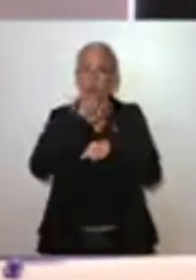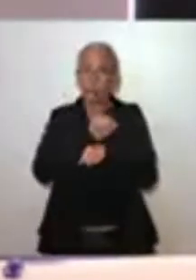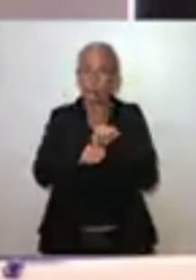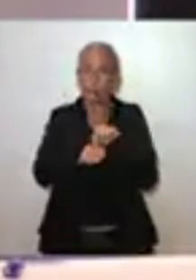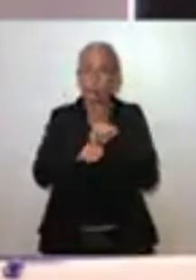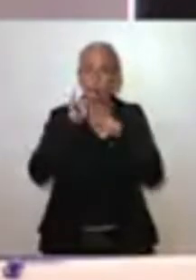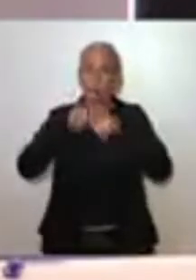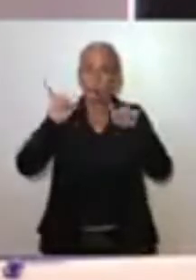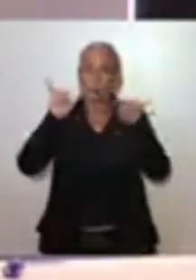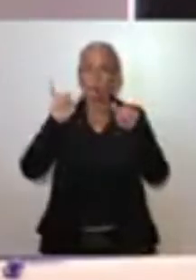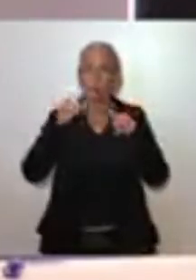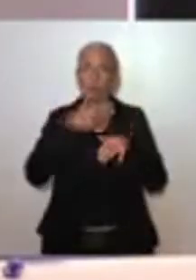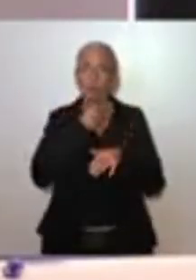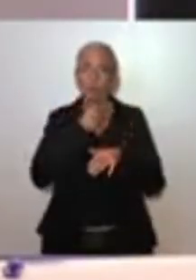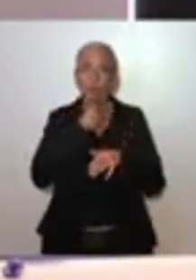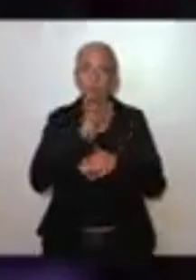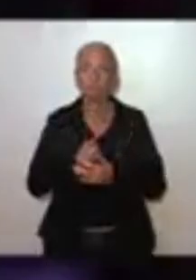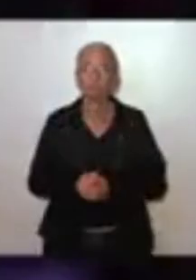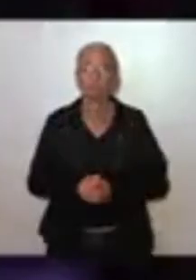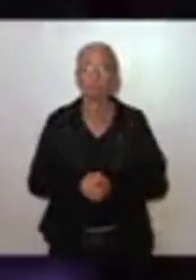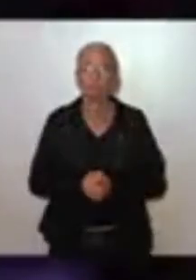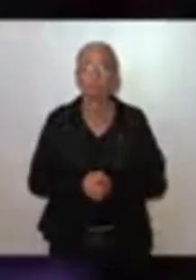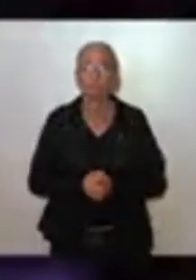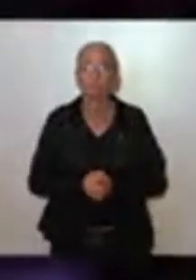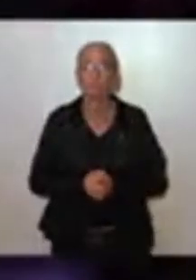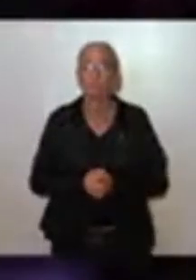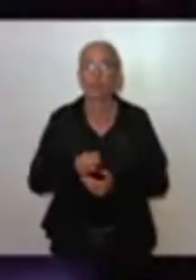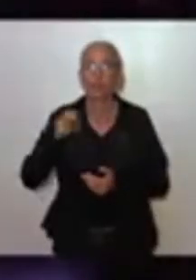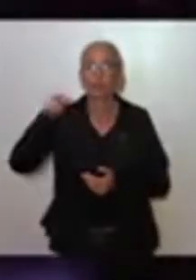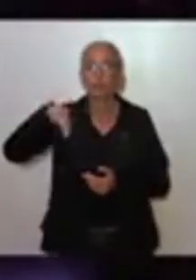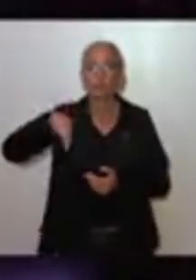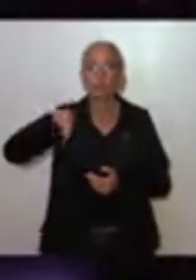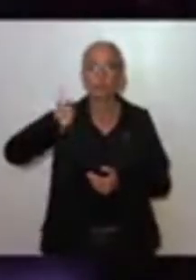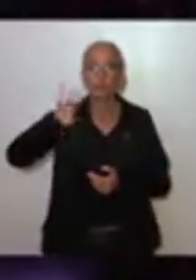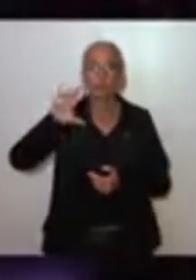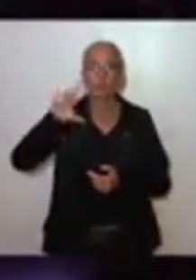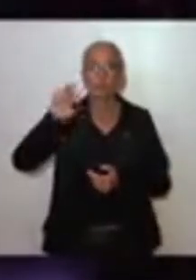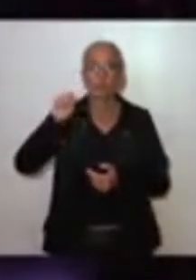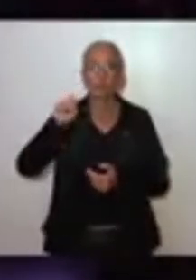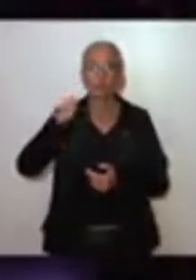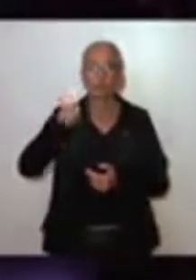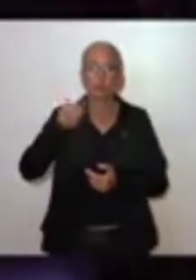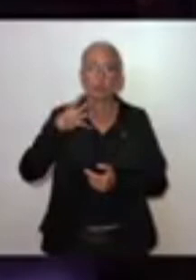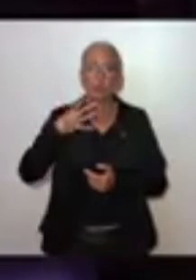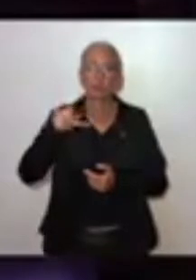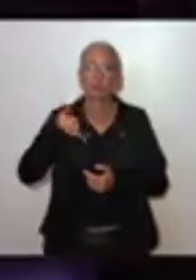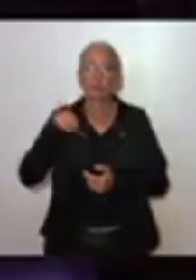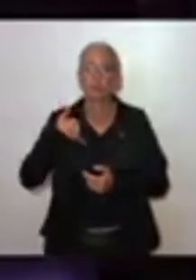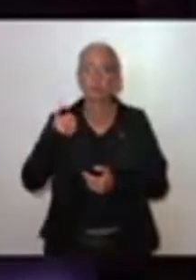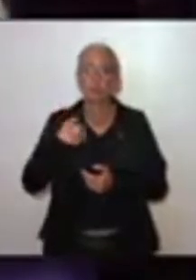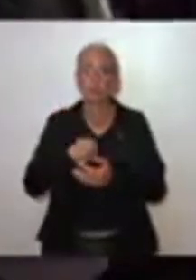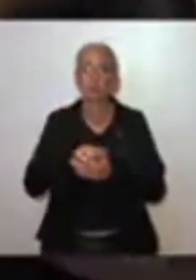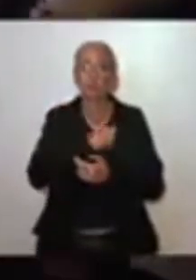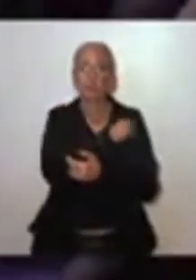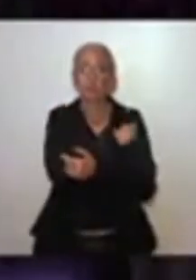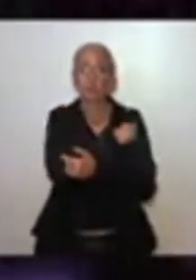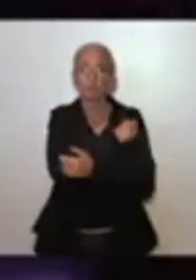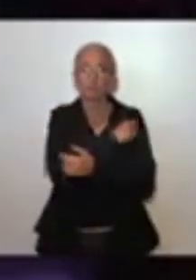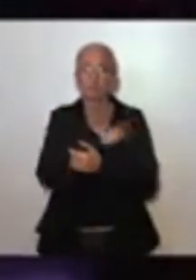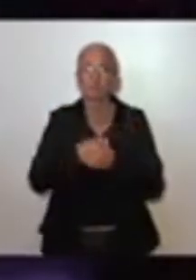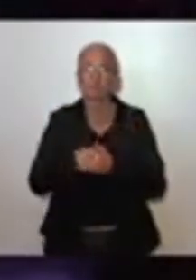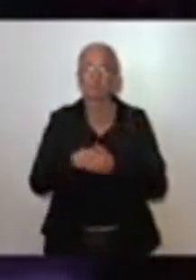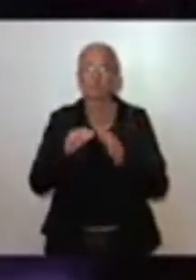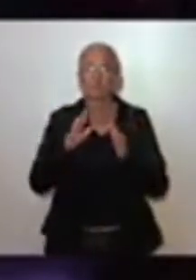conteúdos indevidos Oi Nilson de Lima Neto 14 anos 9º ano Escola